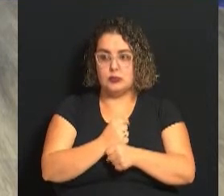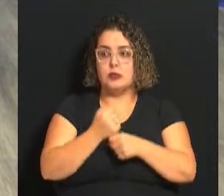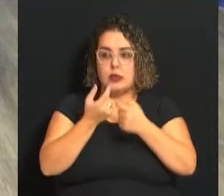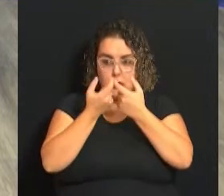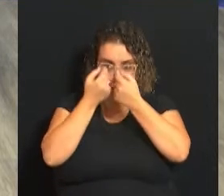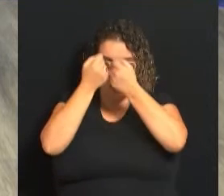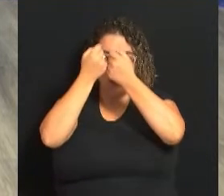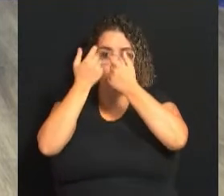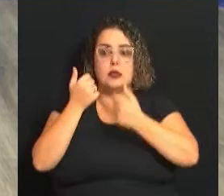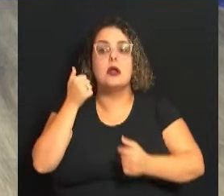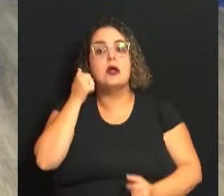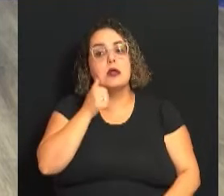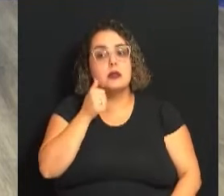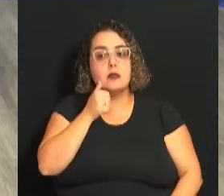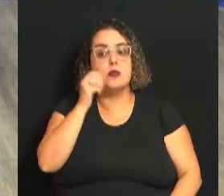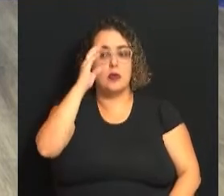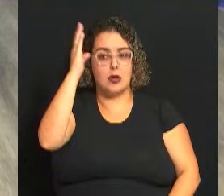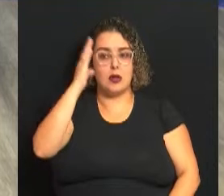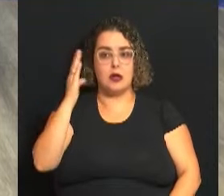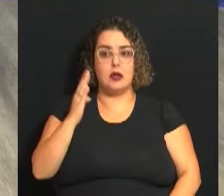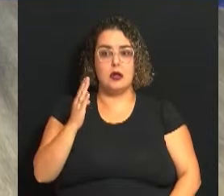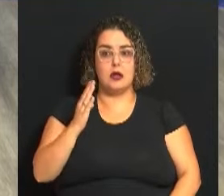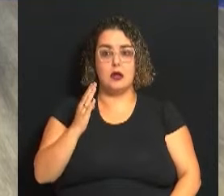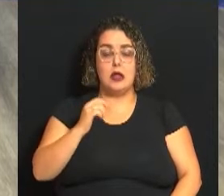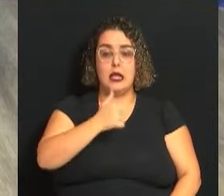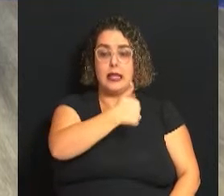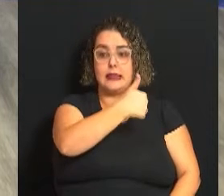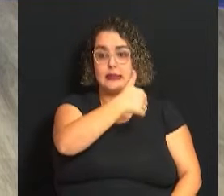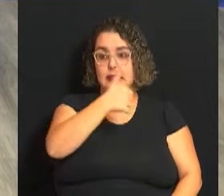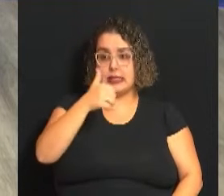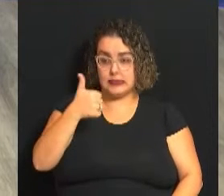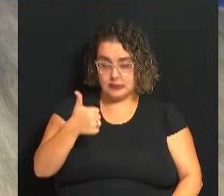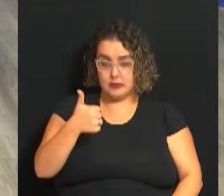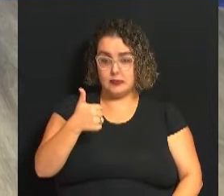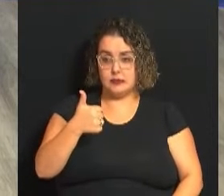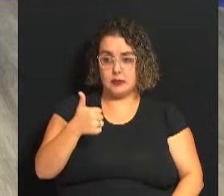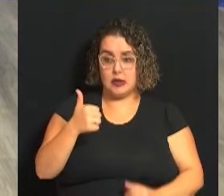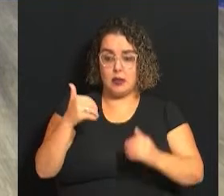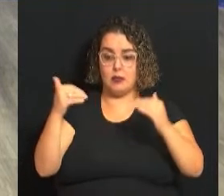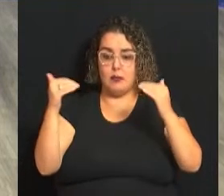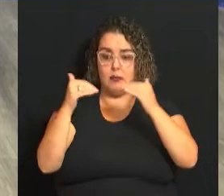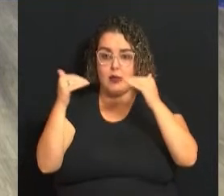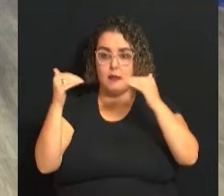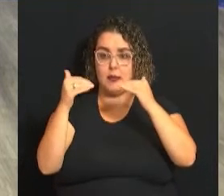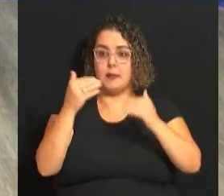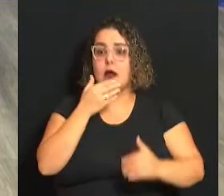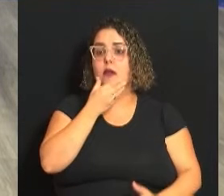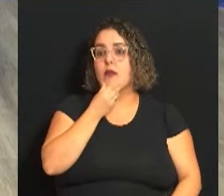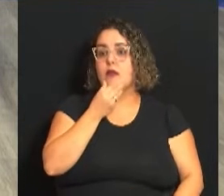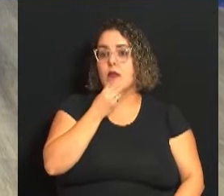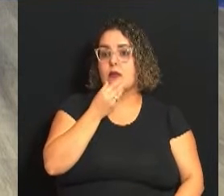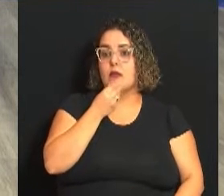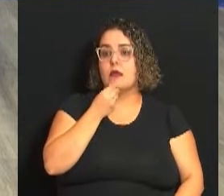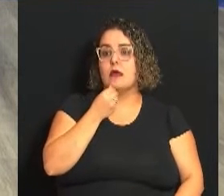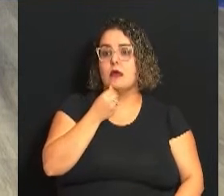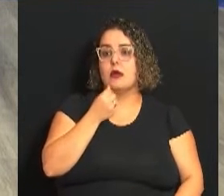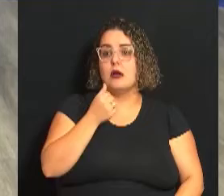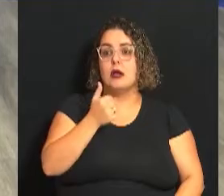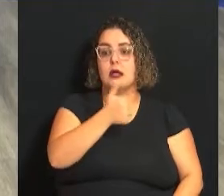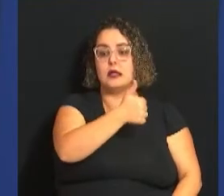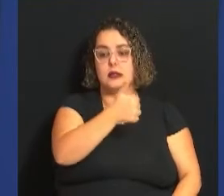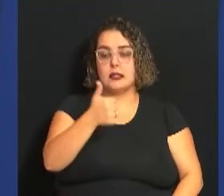nas mulheres brasileiras, e é a 11ª posição entre os homens. Nas mulheres, então, ela está em